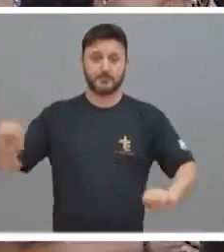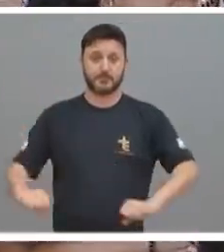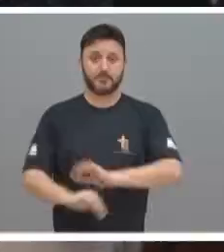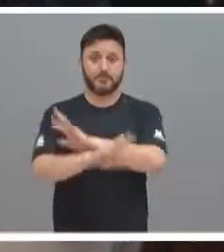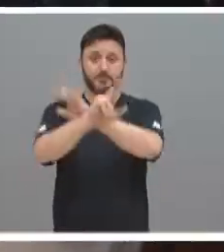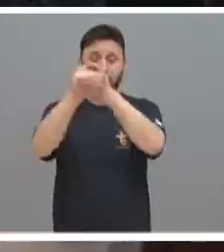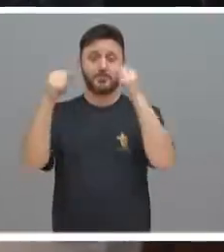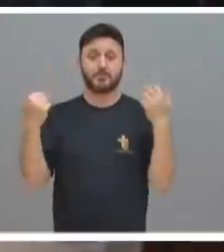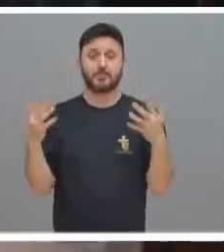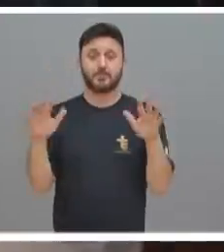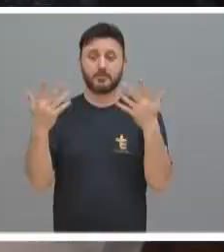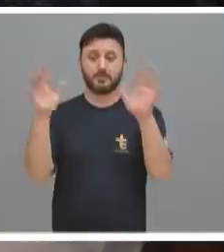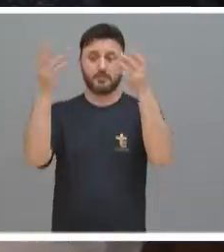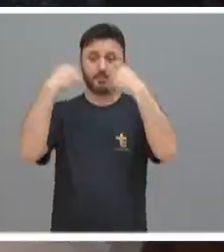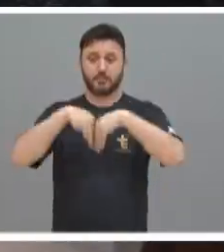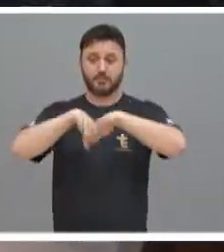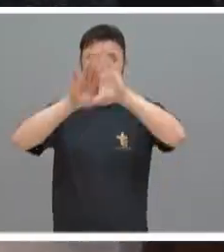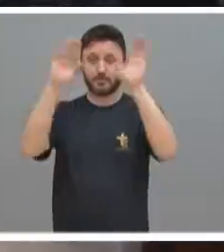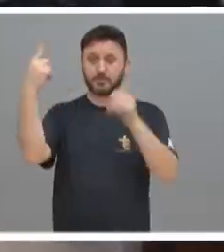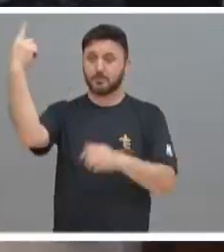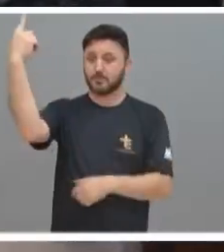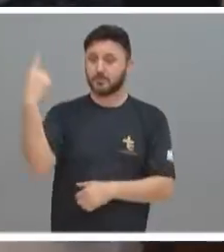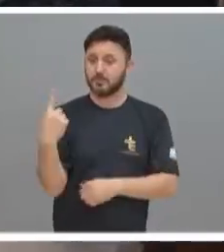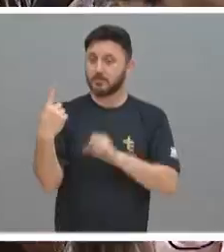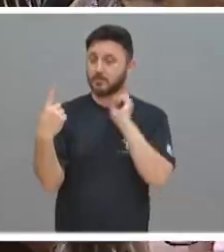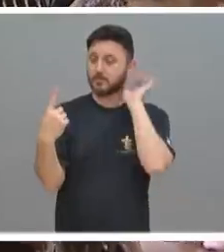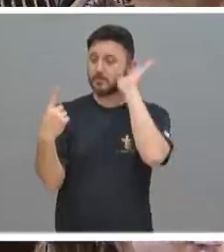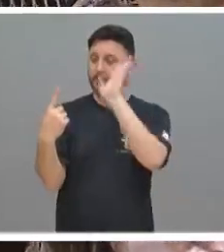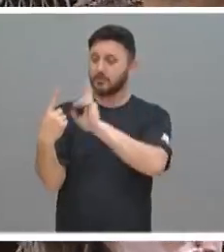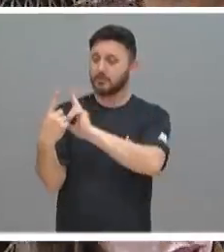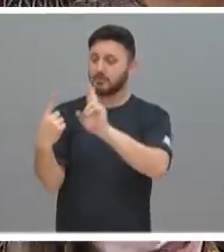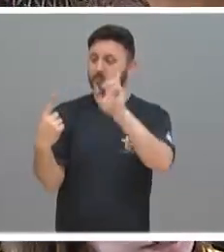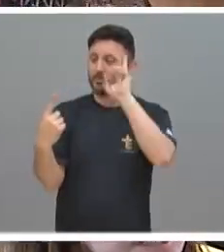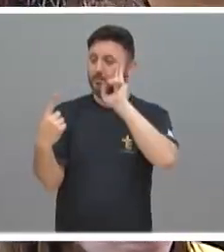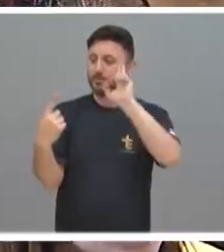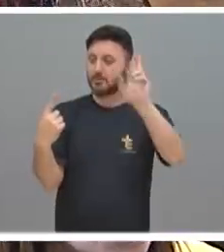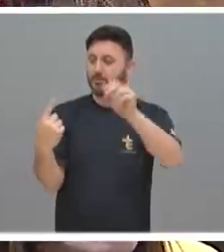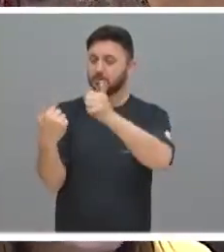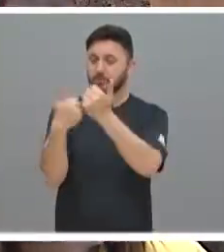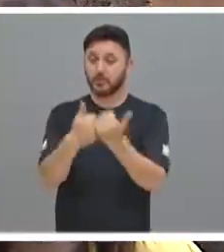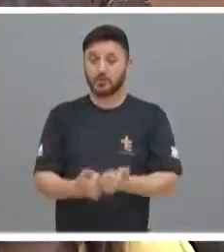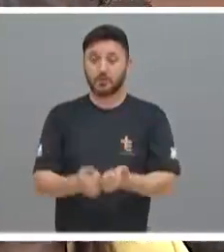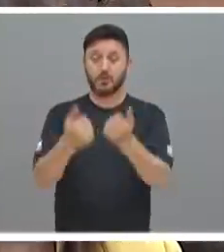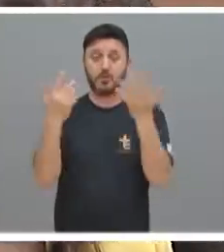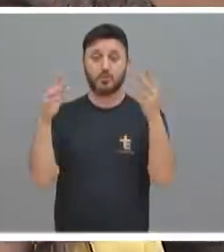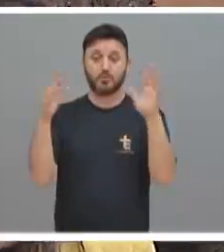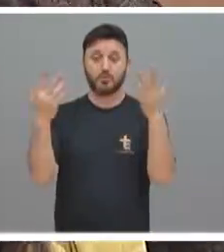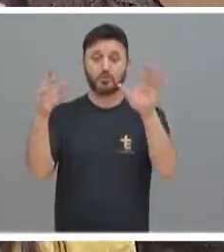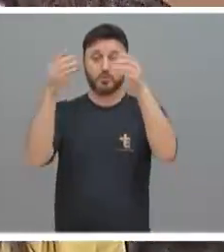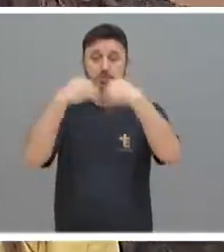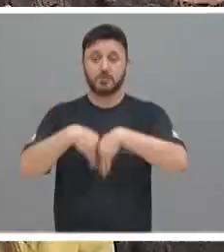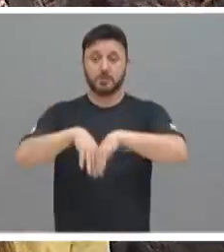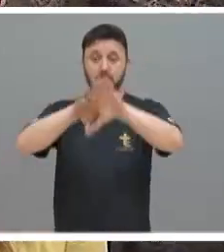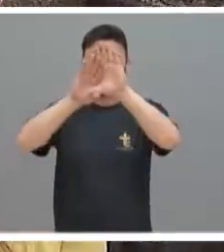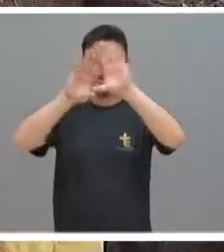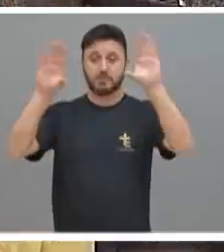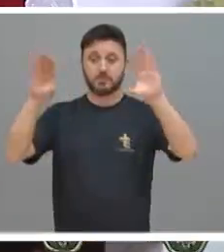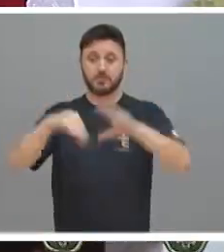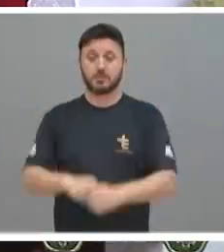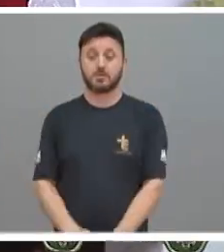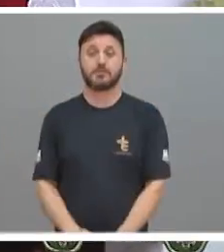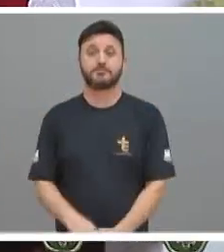a vossa glória, hosana nas alturas, bendito que vem em nome do Senhor, hosana